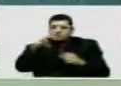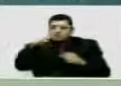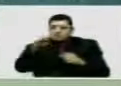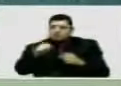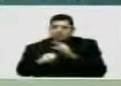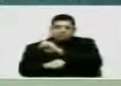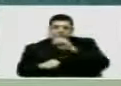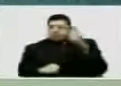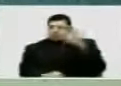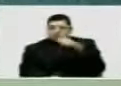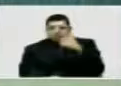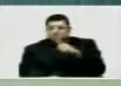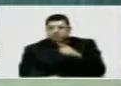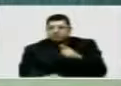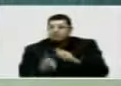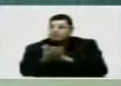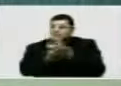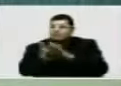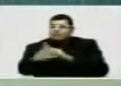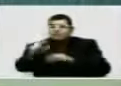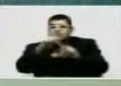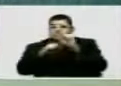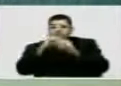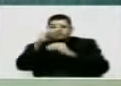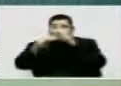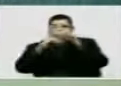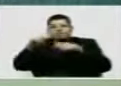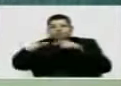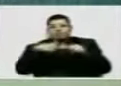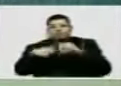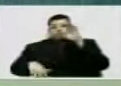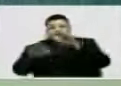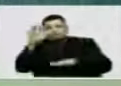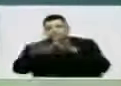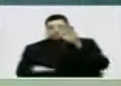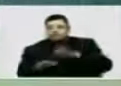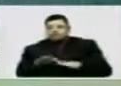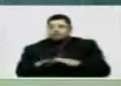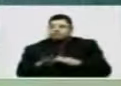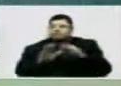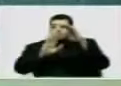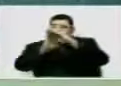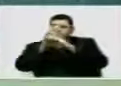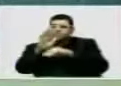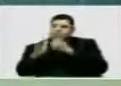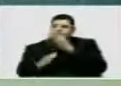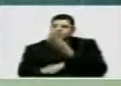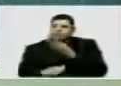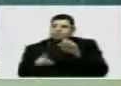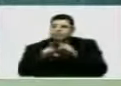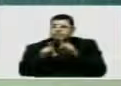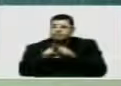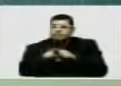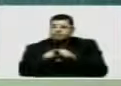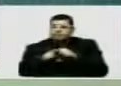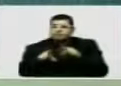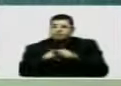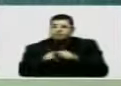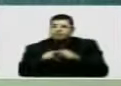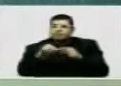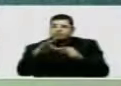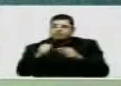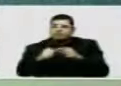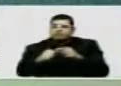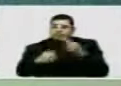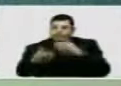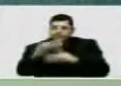ICMS, não tem chance de construir, pelo menos a curto prazo, e pelo menos sem